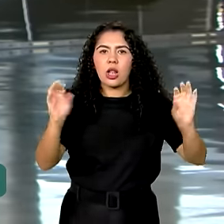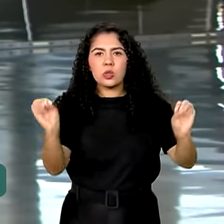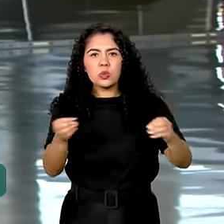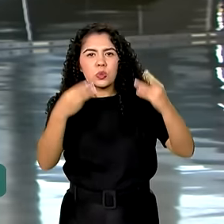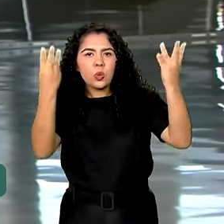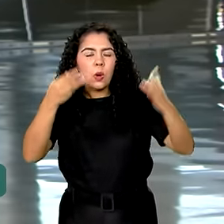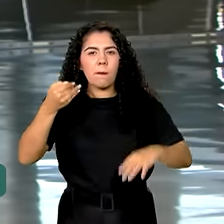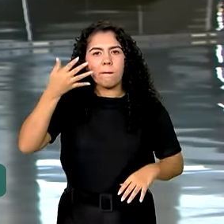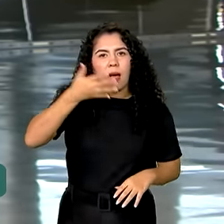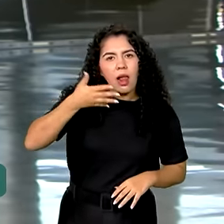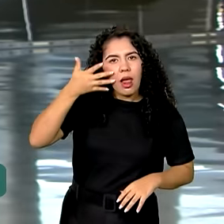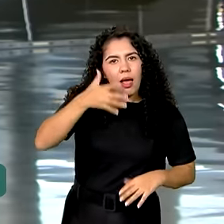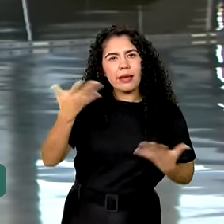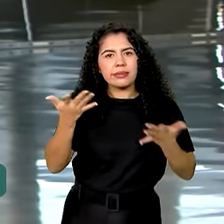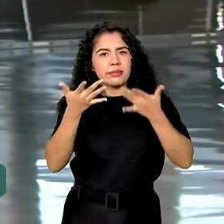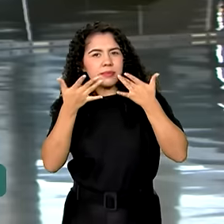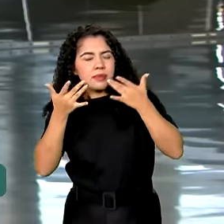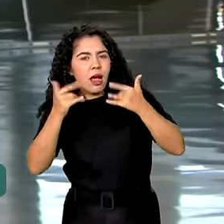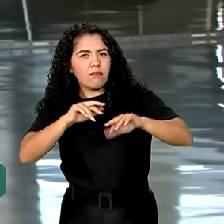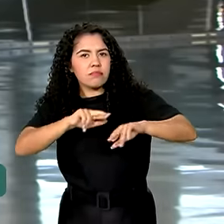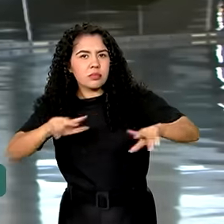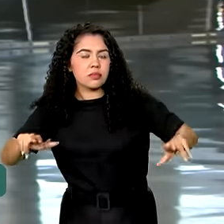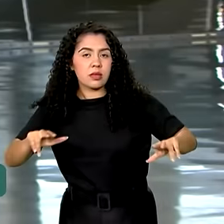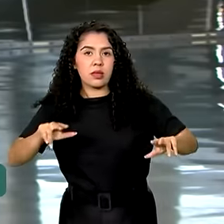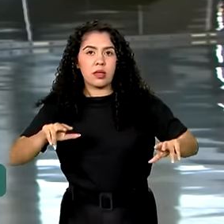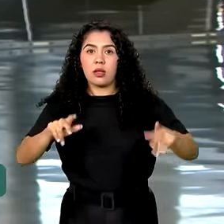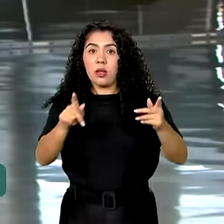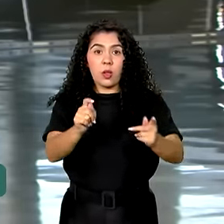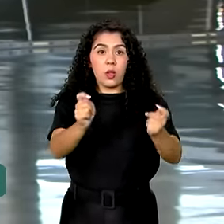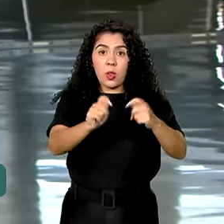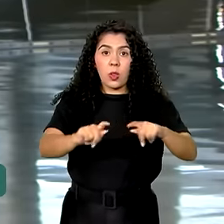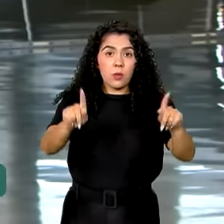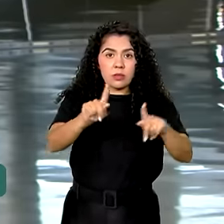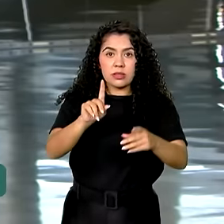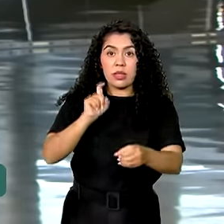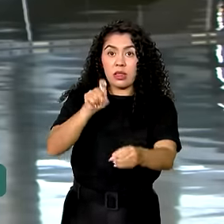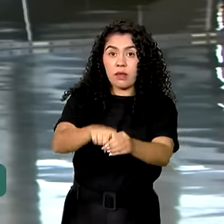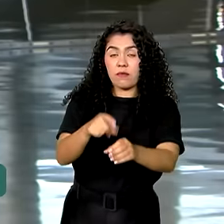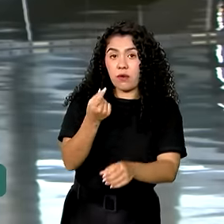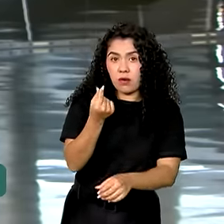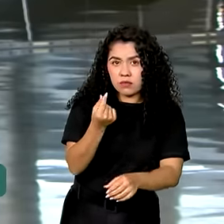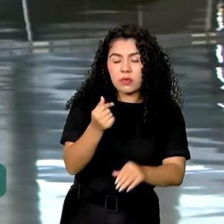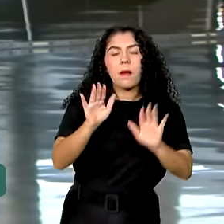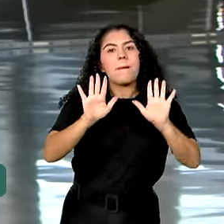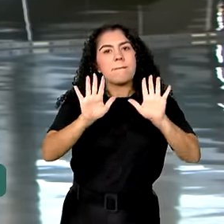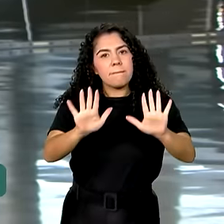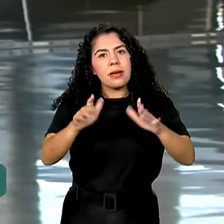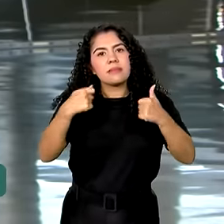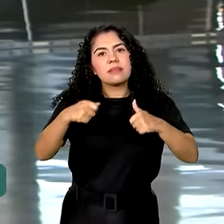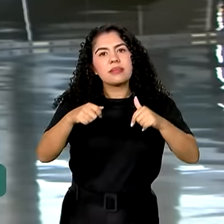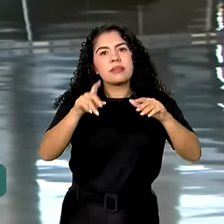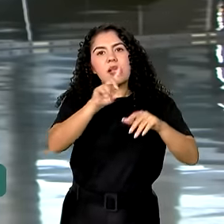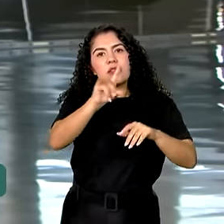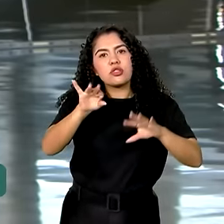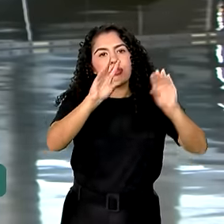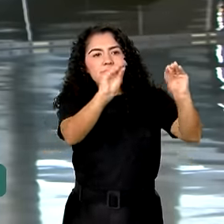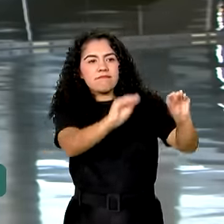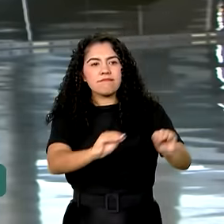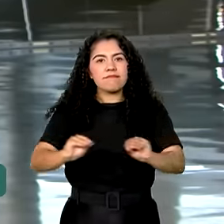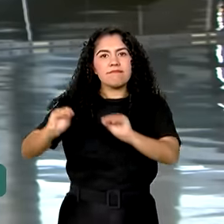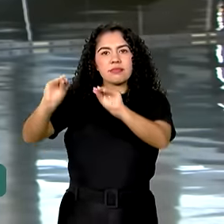e espetáculos, por exemplo, não precisam reembolsar os valores, desde que o evento seja remarcado para no